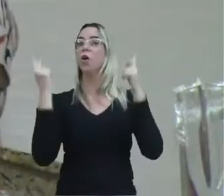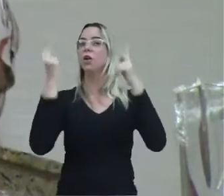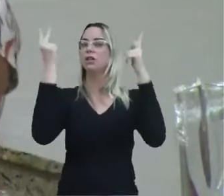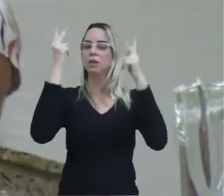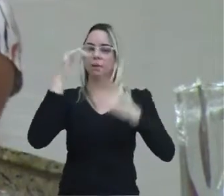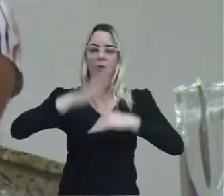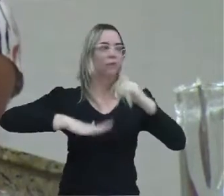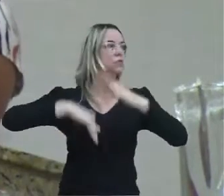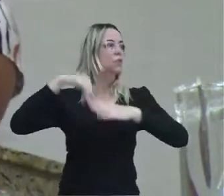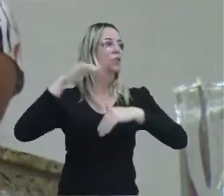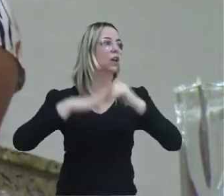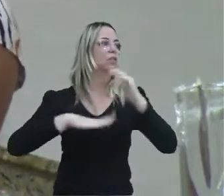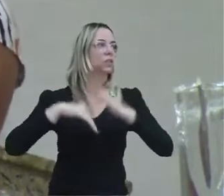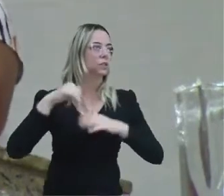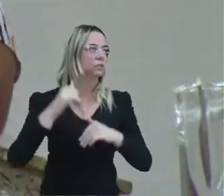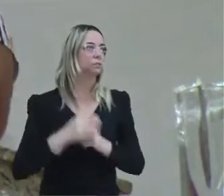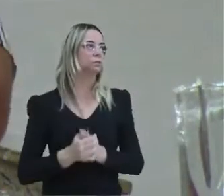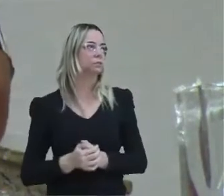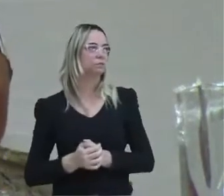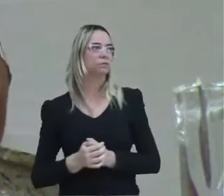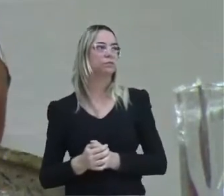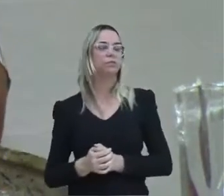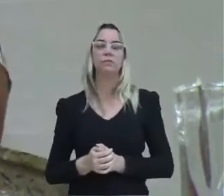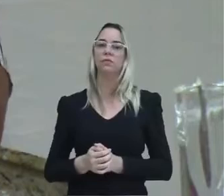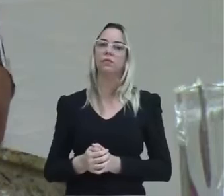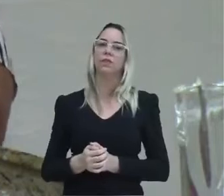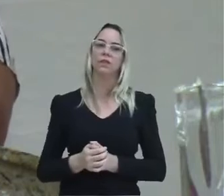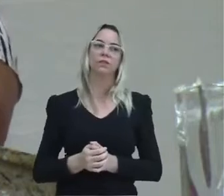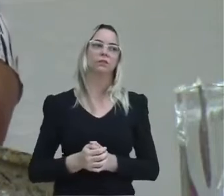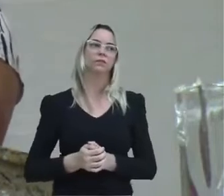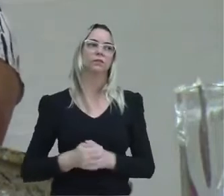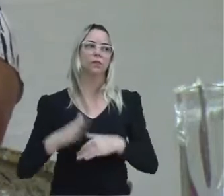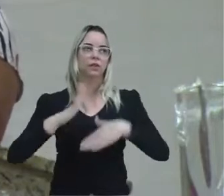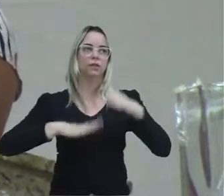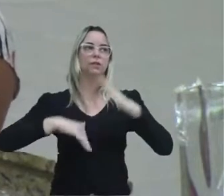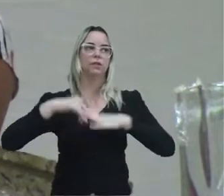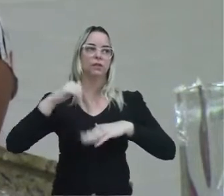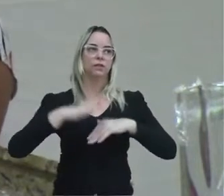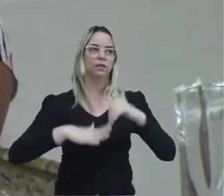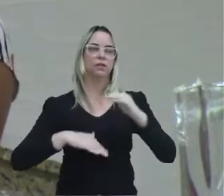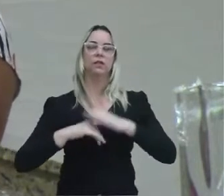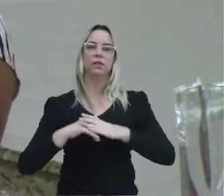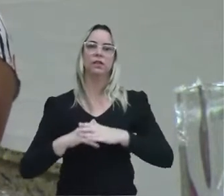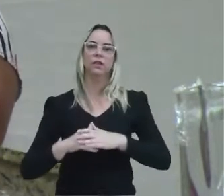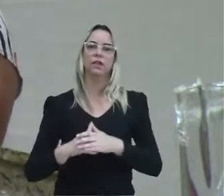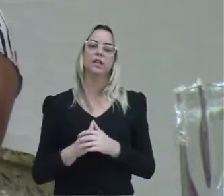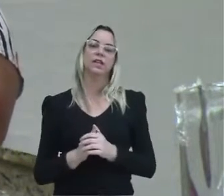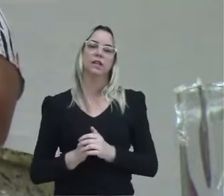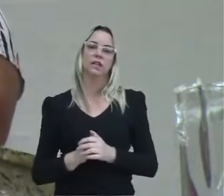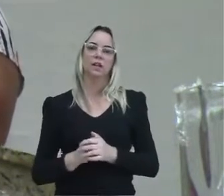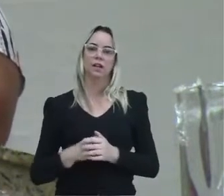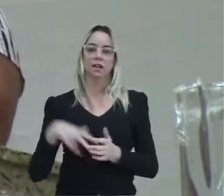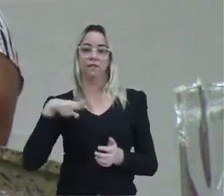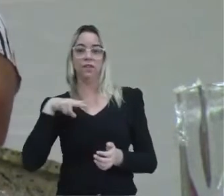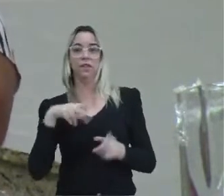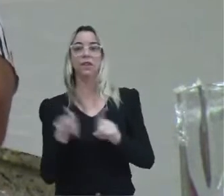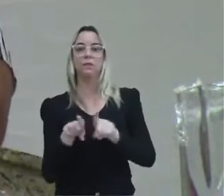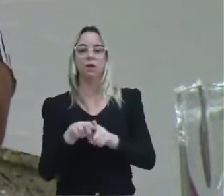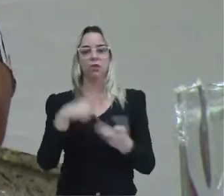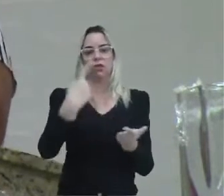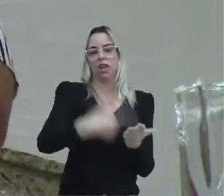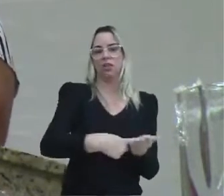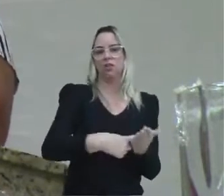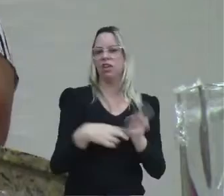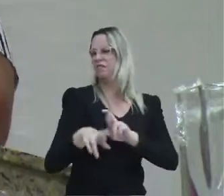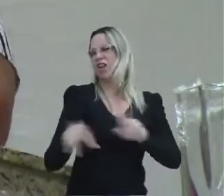dos profissionais. E profissional efetivo e profissional contratado não existe